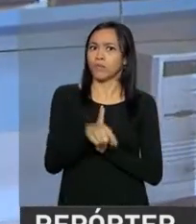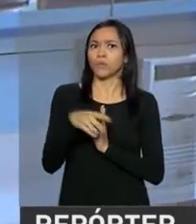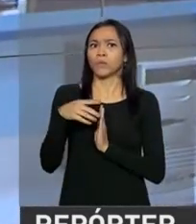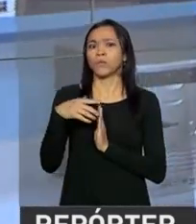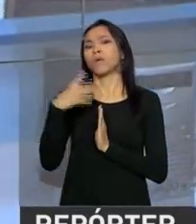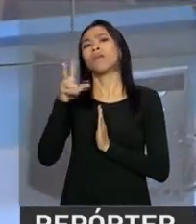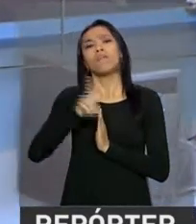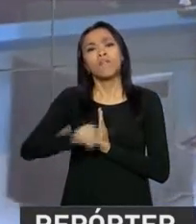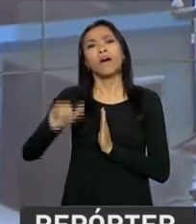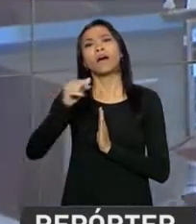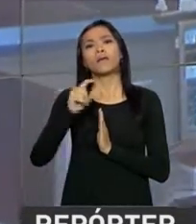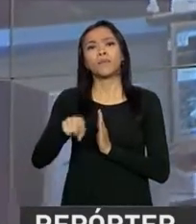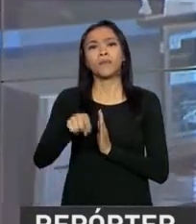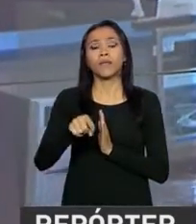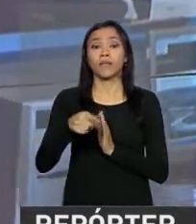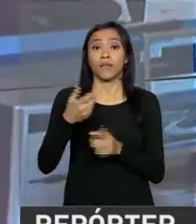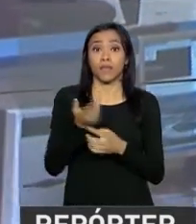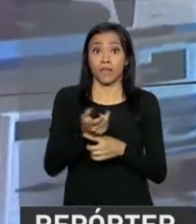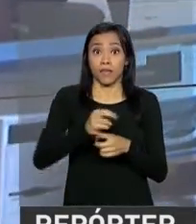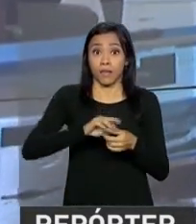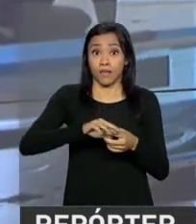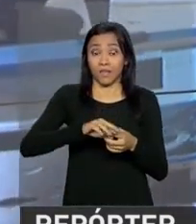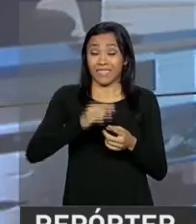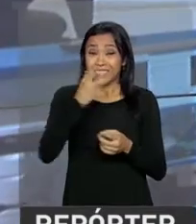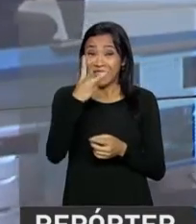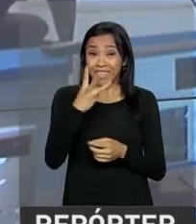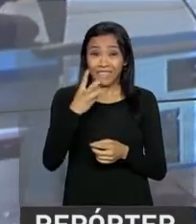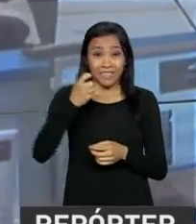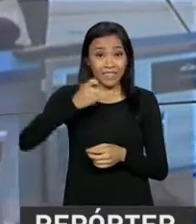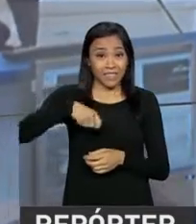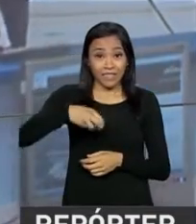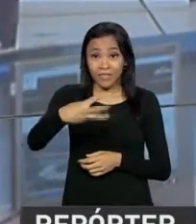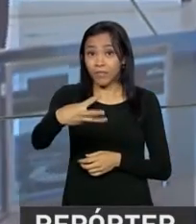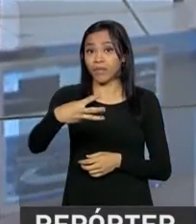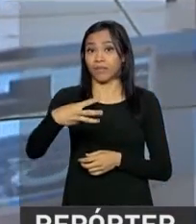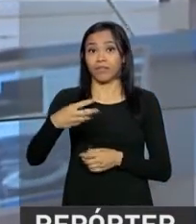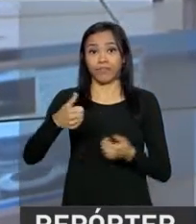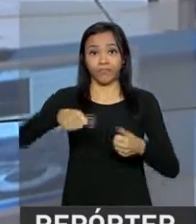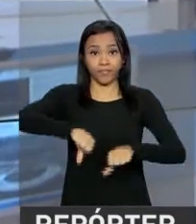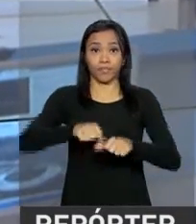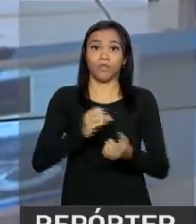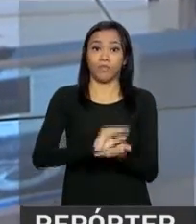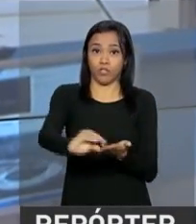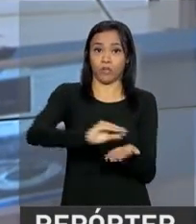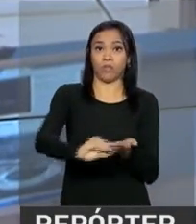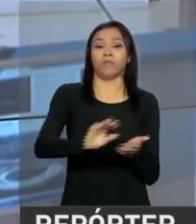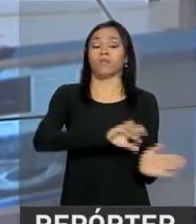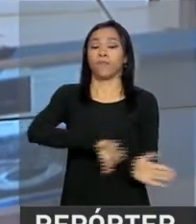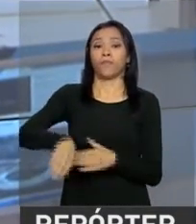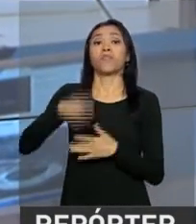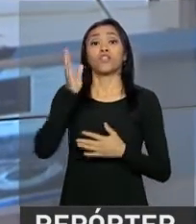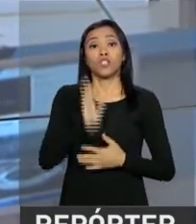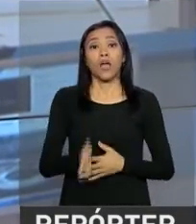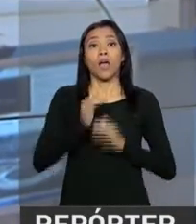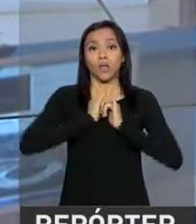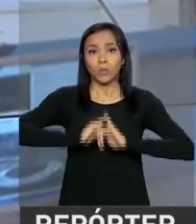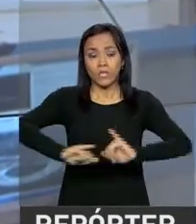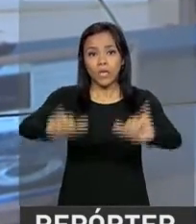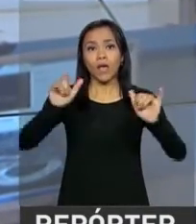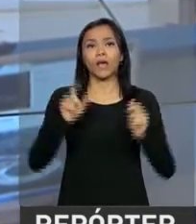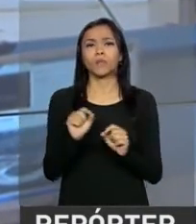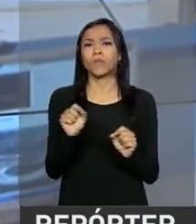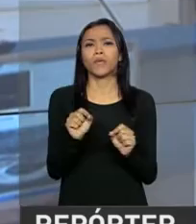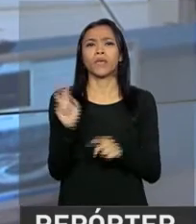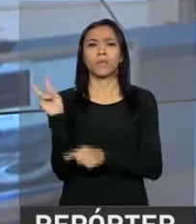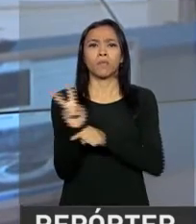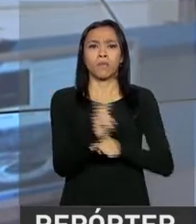sequência de queda dos investimentos do país, que durou 3 trimestres consecutivos. E foi anunciada uma linha de crédito do BNDES